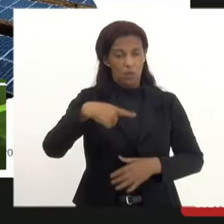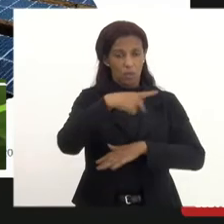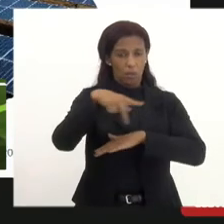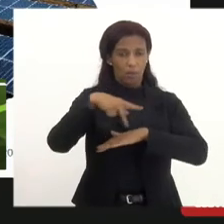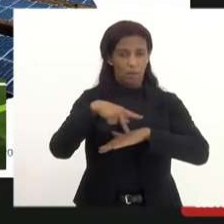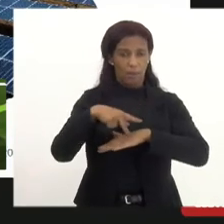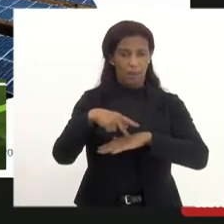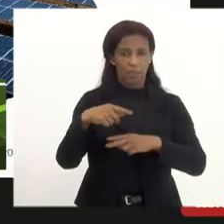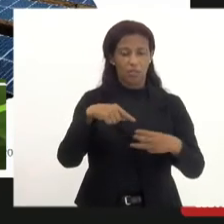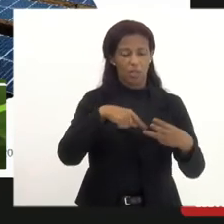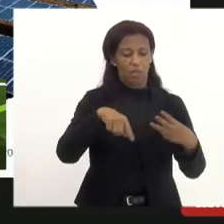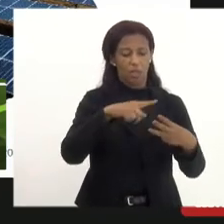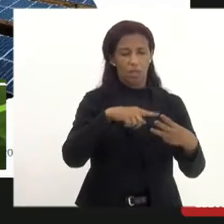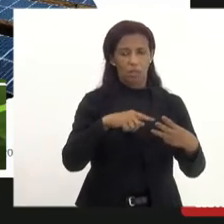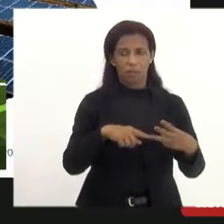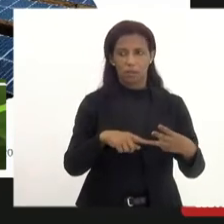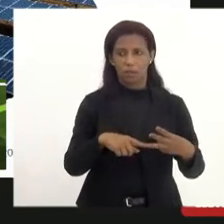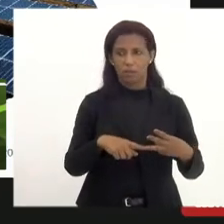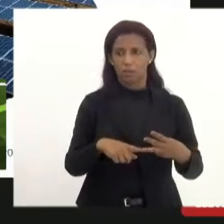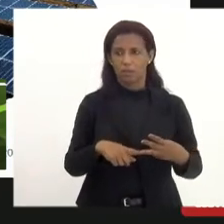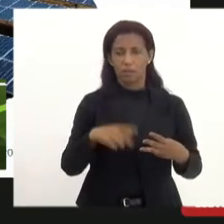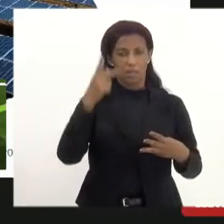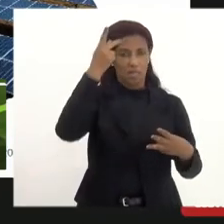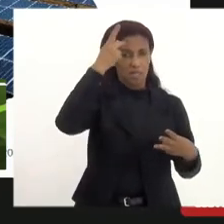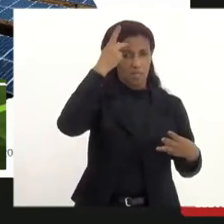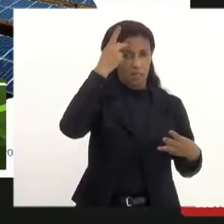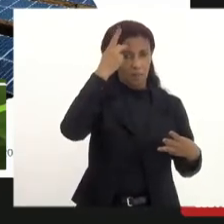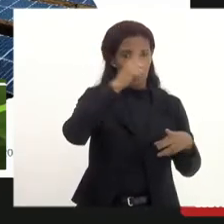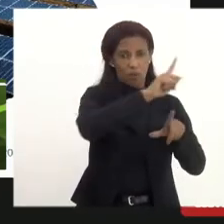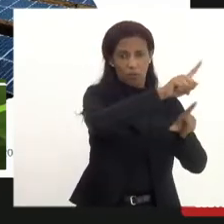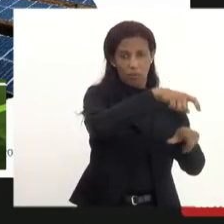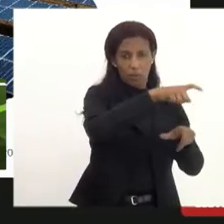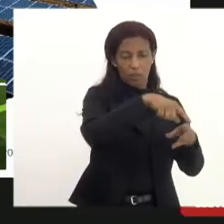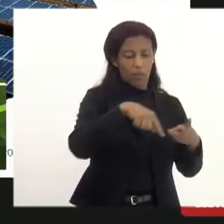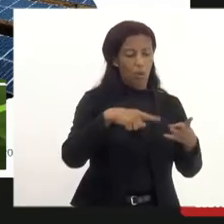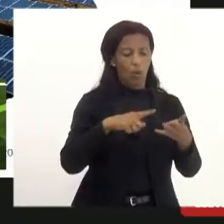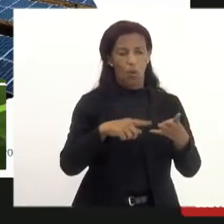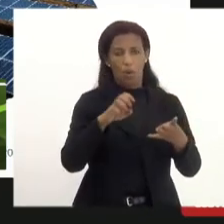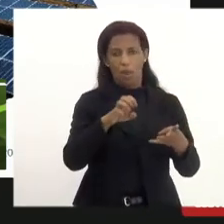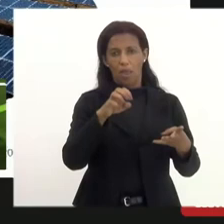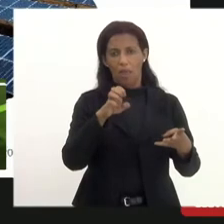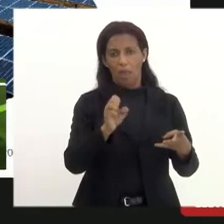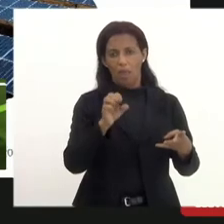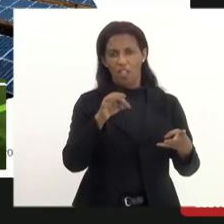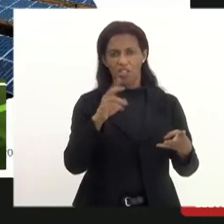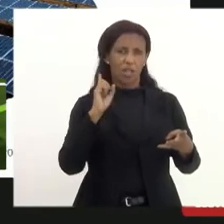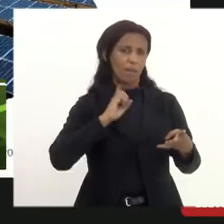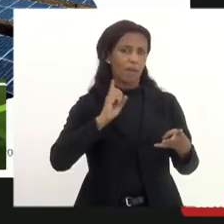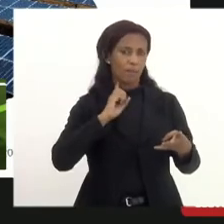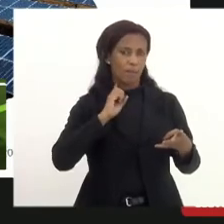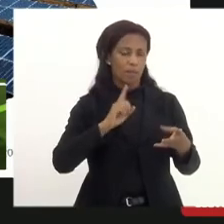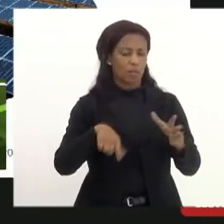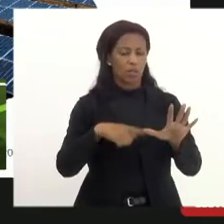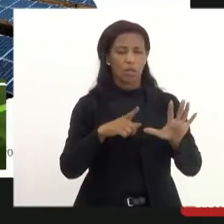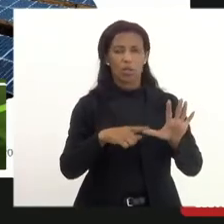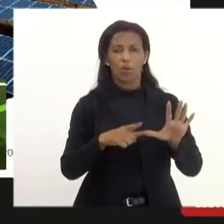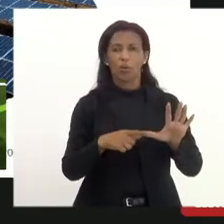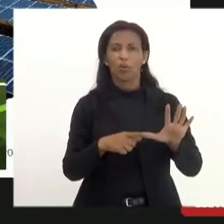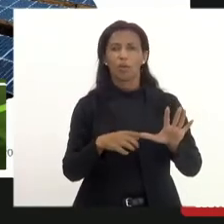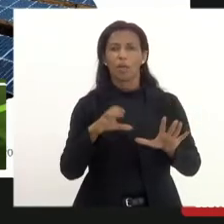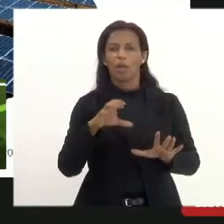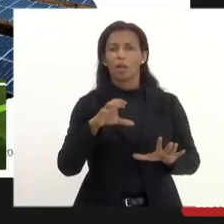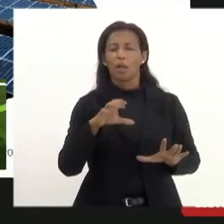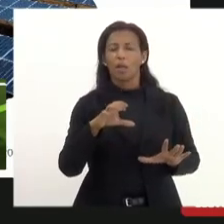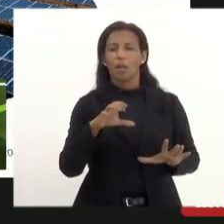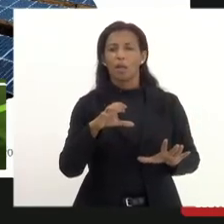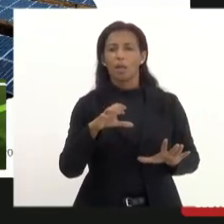na cidade de Monte Alto, interior de São Paulo, uma em Extrema, Minas Gerais, e outra em Casa